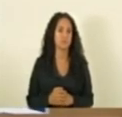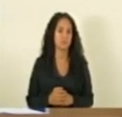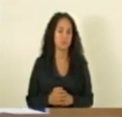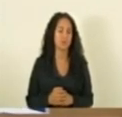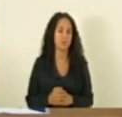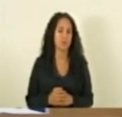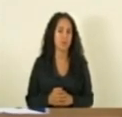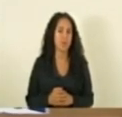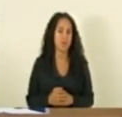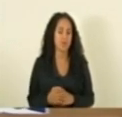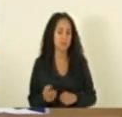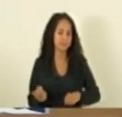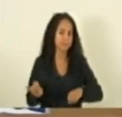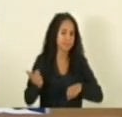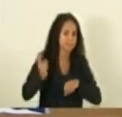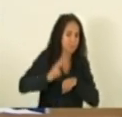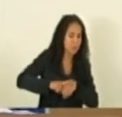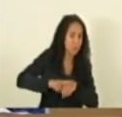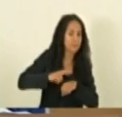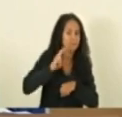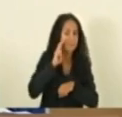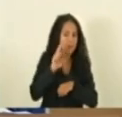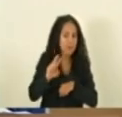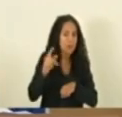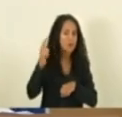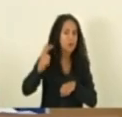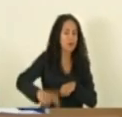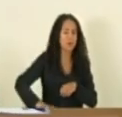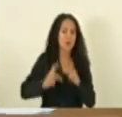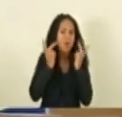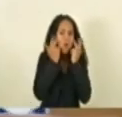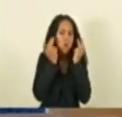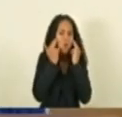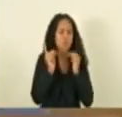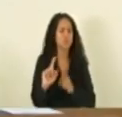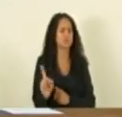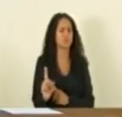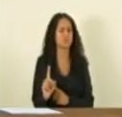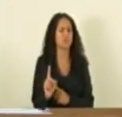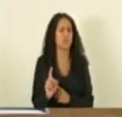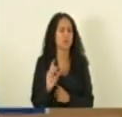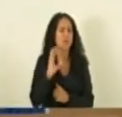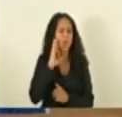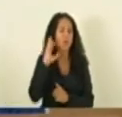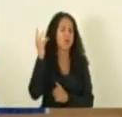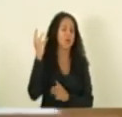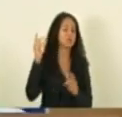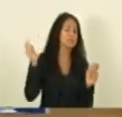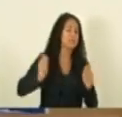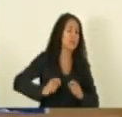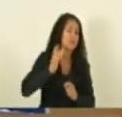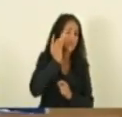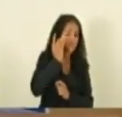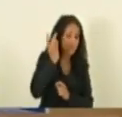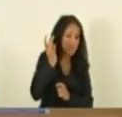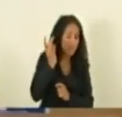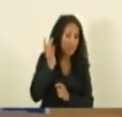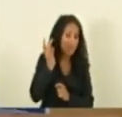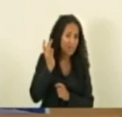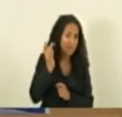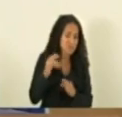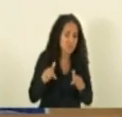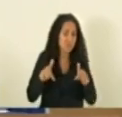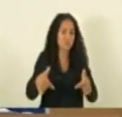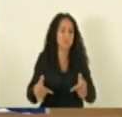É a segunda vez que eu vejo esse tipo de crime. Não é um crime comum que se resolve simplesmente com uma